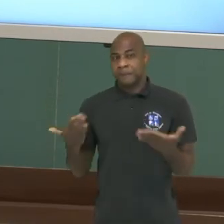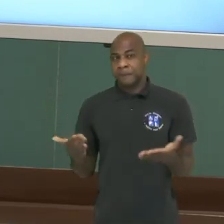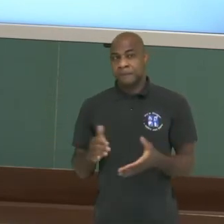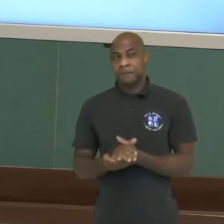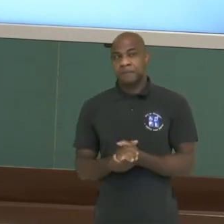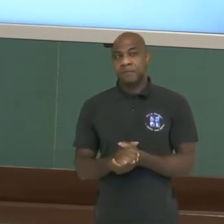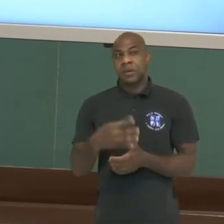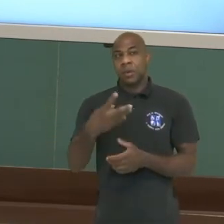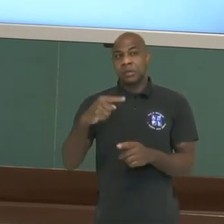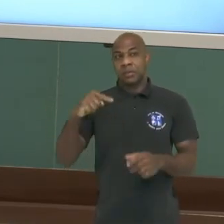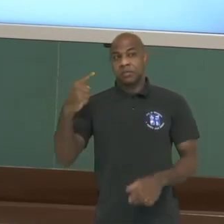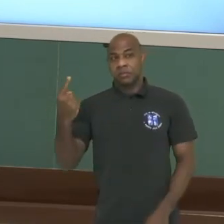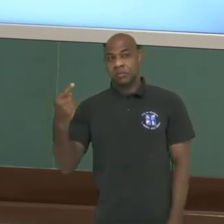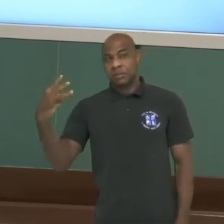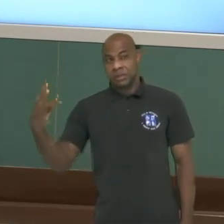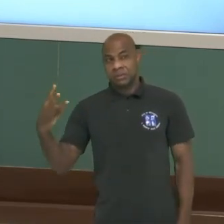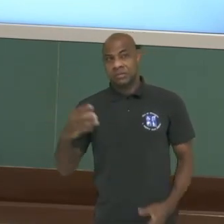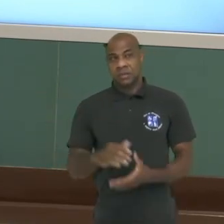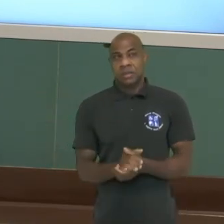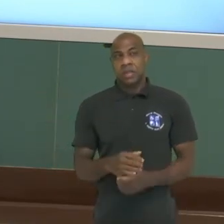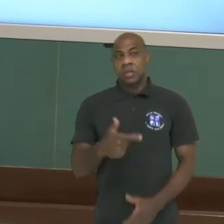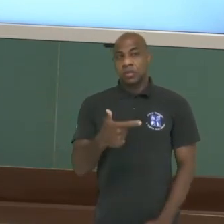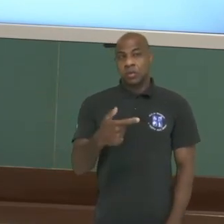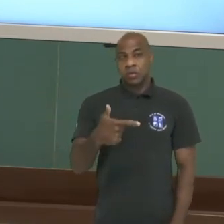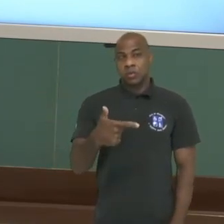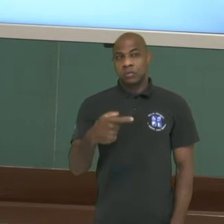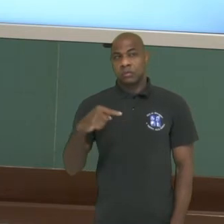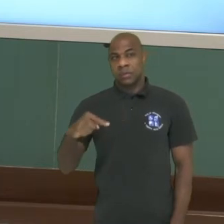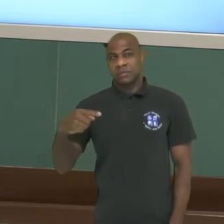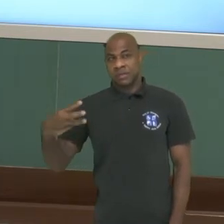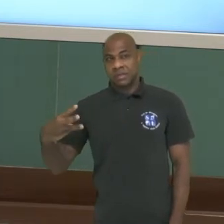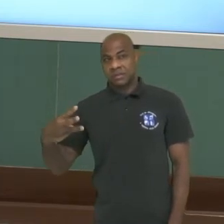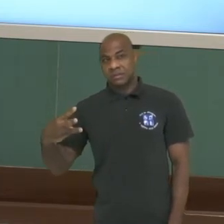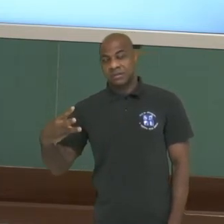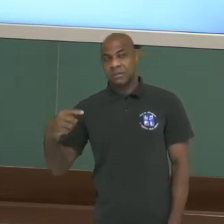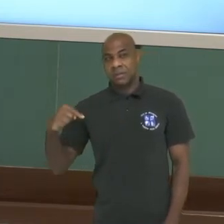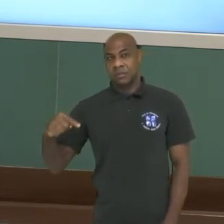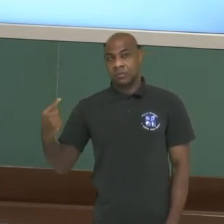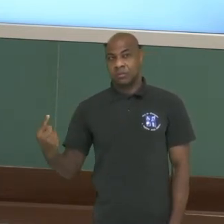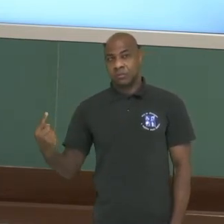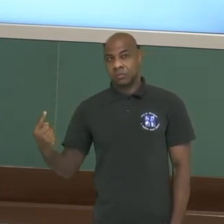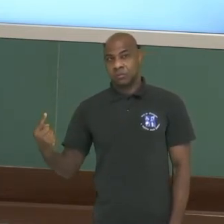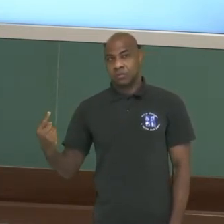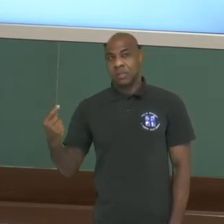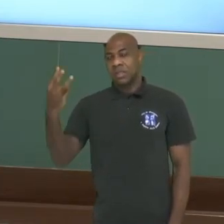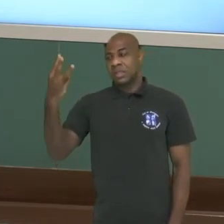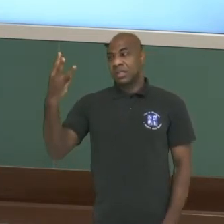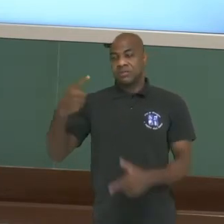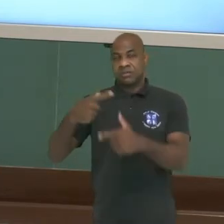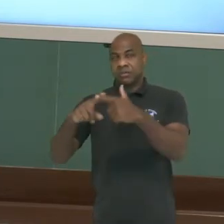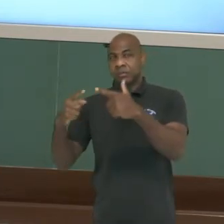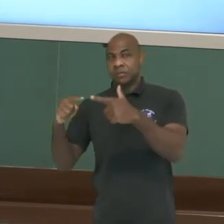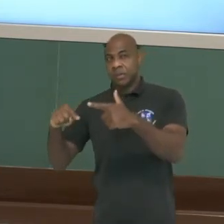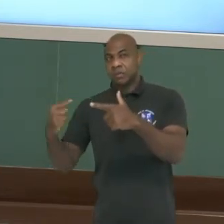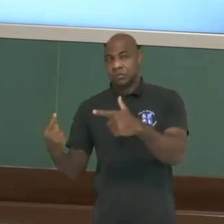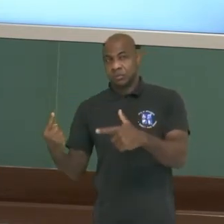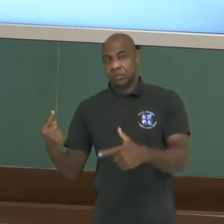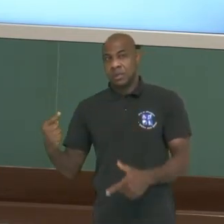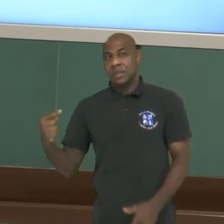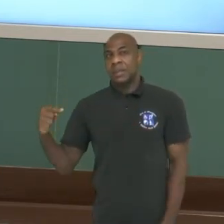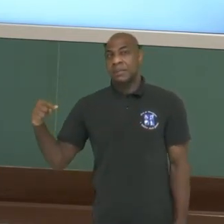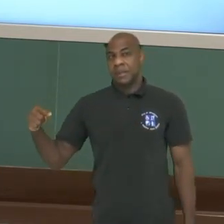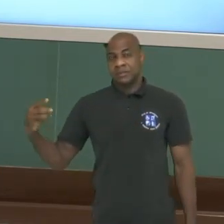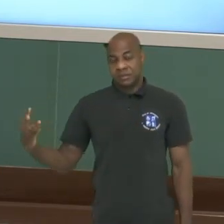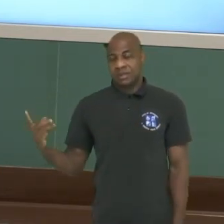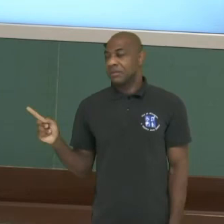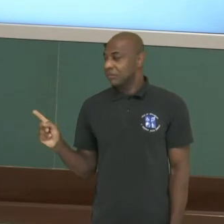4 menos 1, 3. 2 menos 3, menos 1. 3 dividido por menos 1, menos 3.